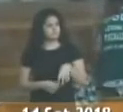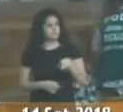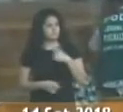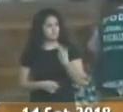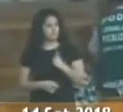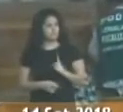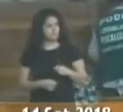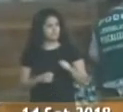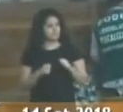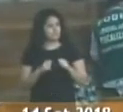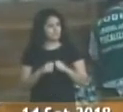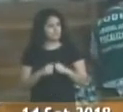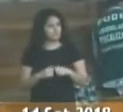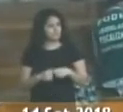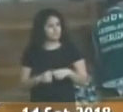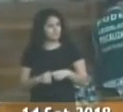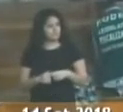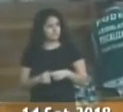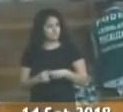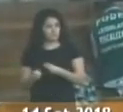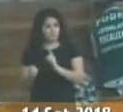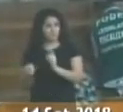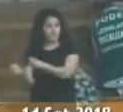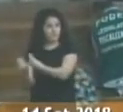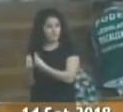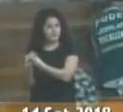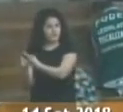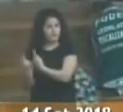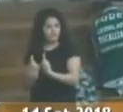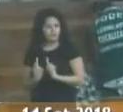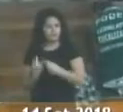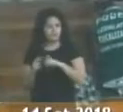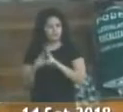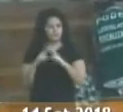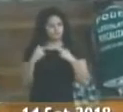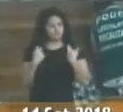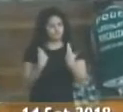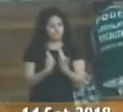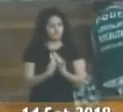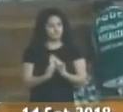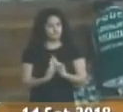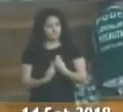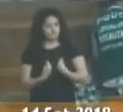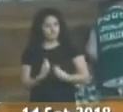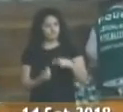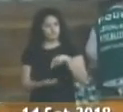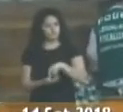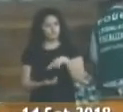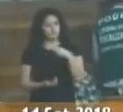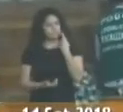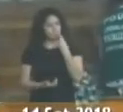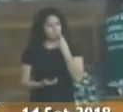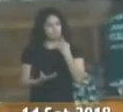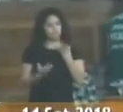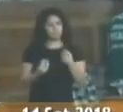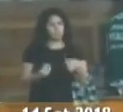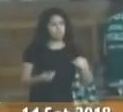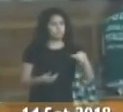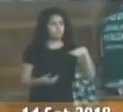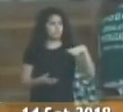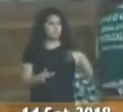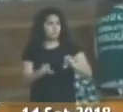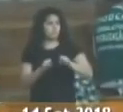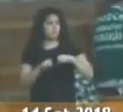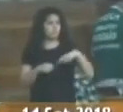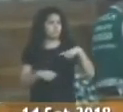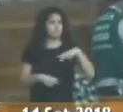se fazer presente numa audiência pública como essa. Eu queria registrar isso. Fala tanto em privatização, principalmente num